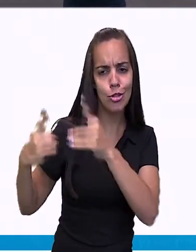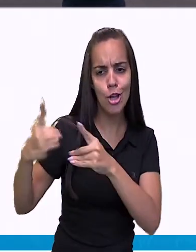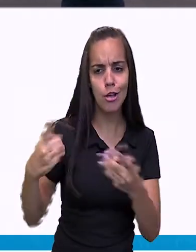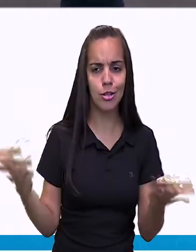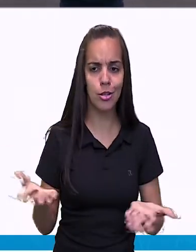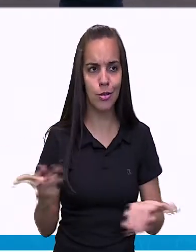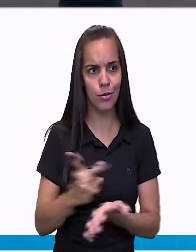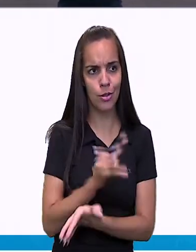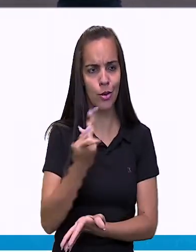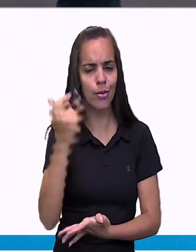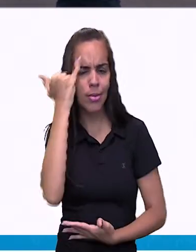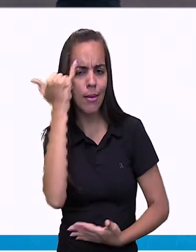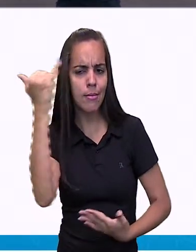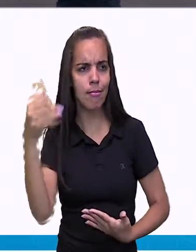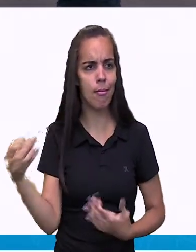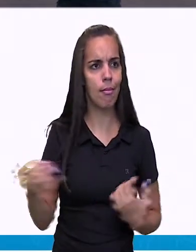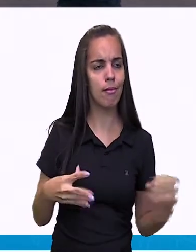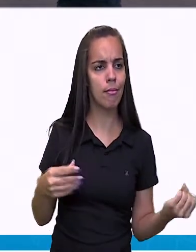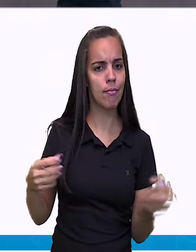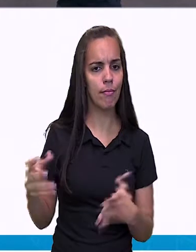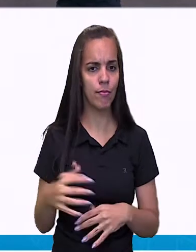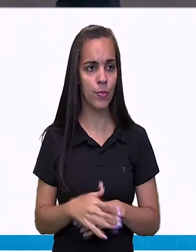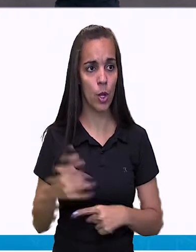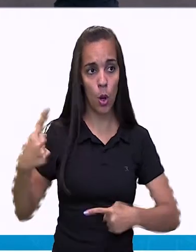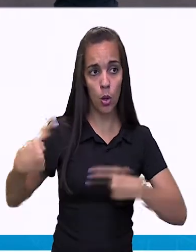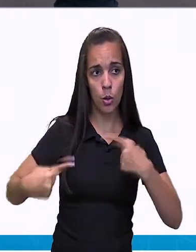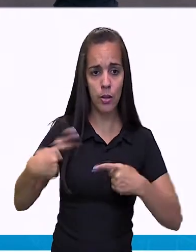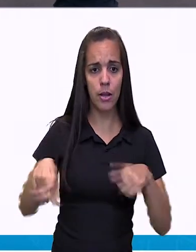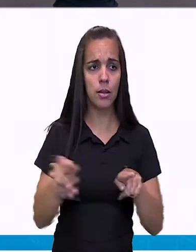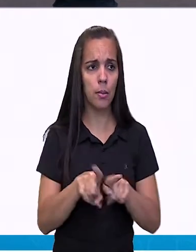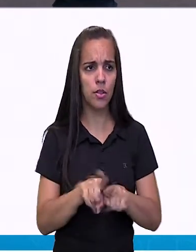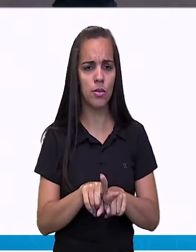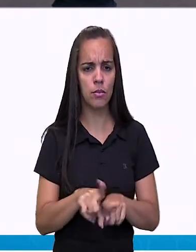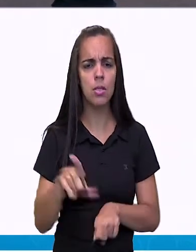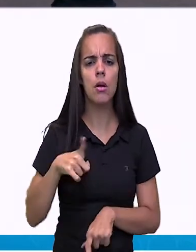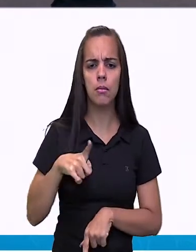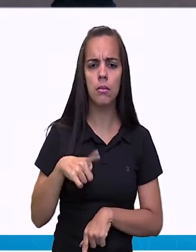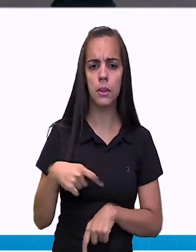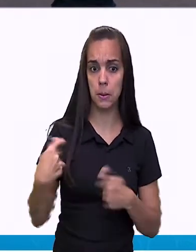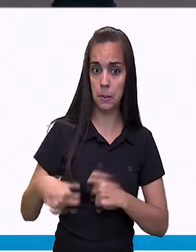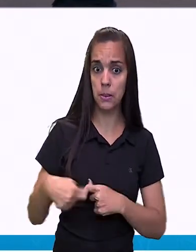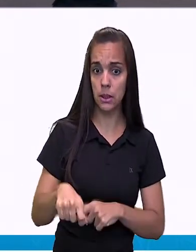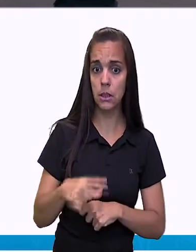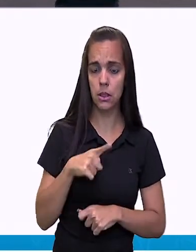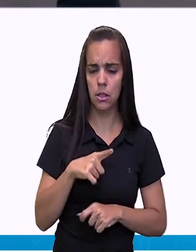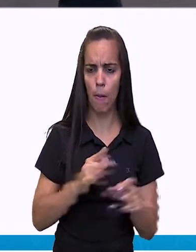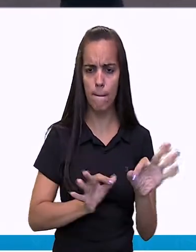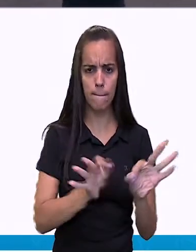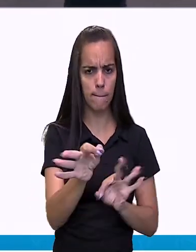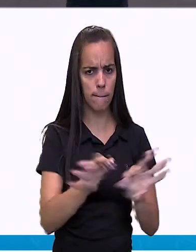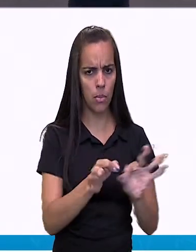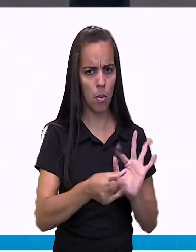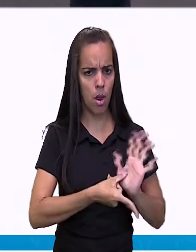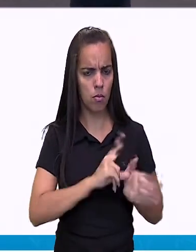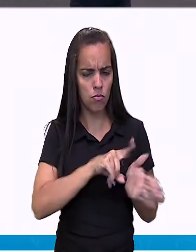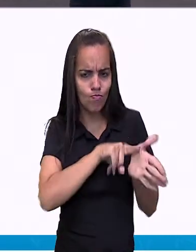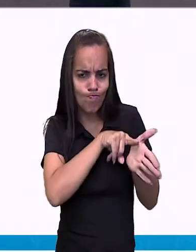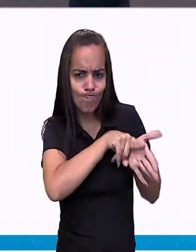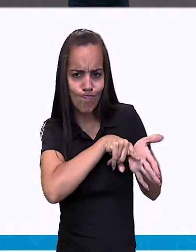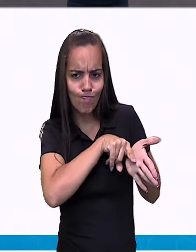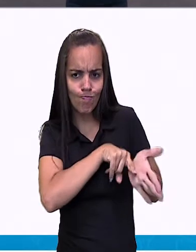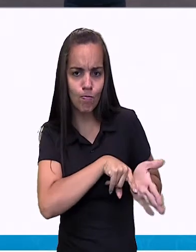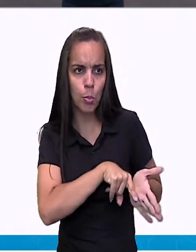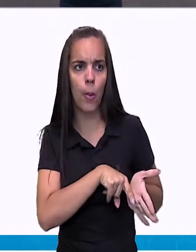se trata. Agora, o debate também, ele exige um preparo prévio, um planejamento,